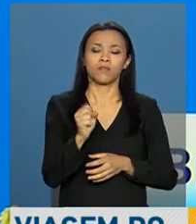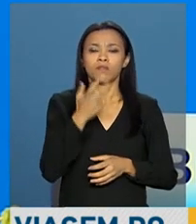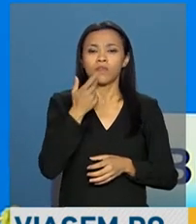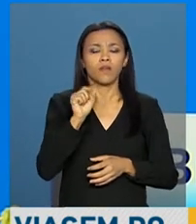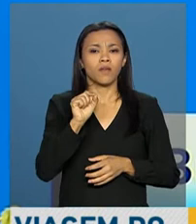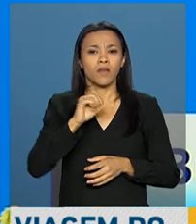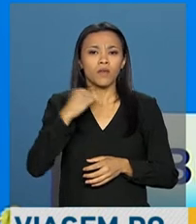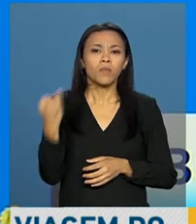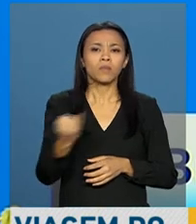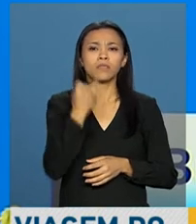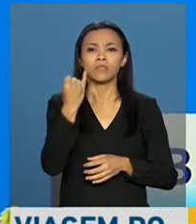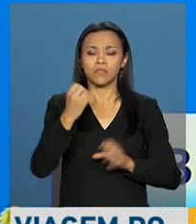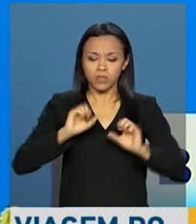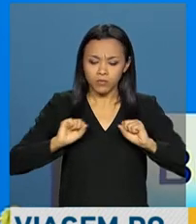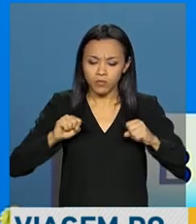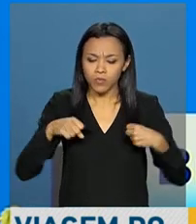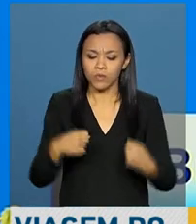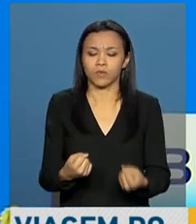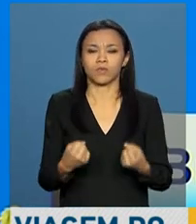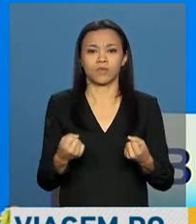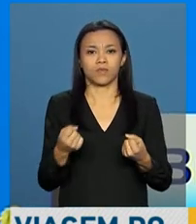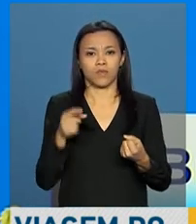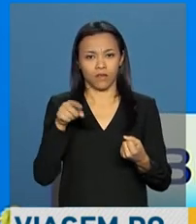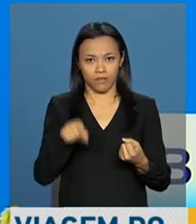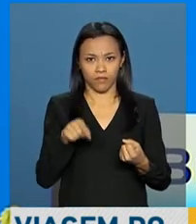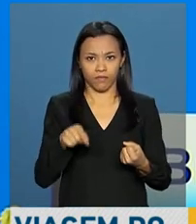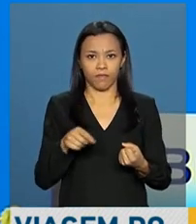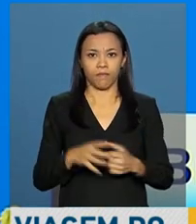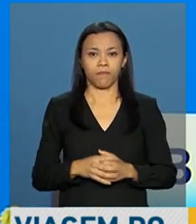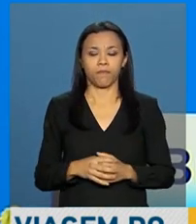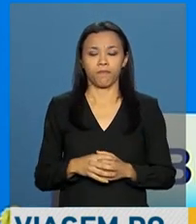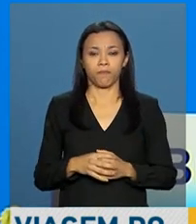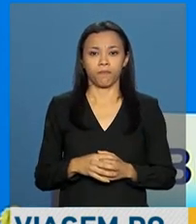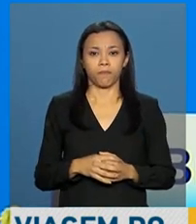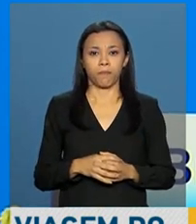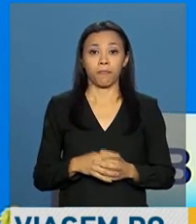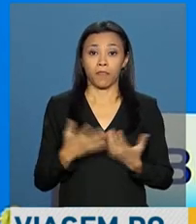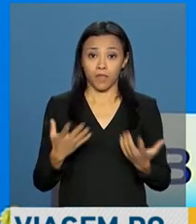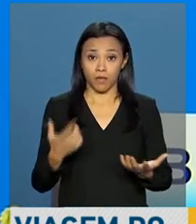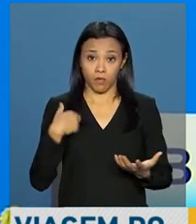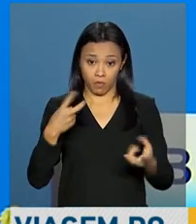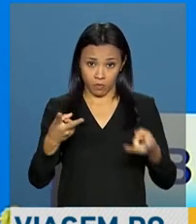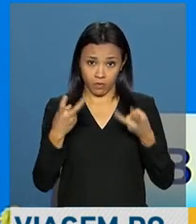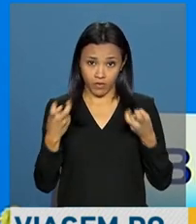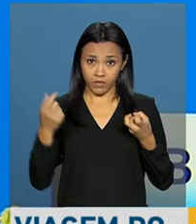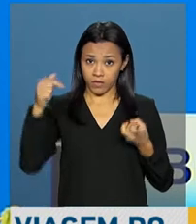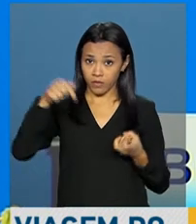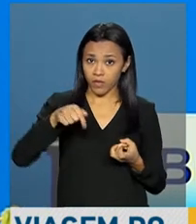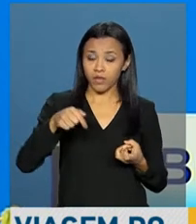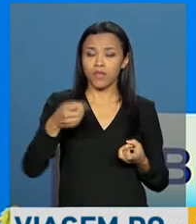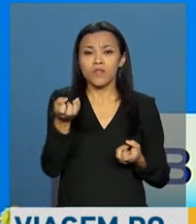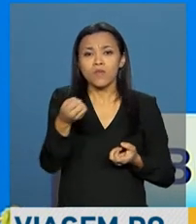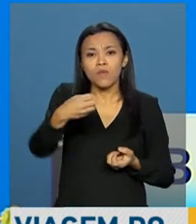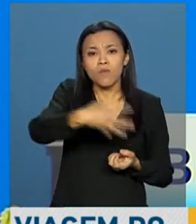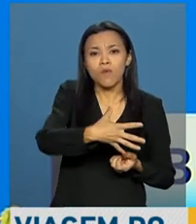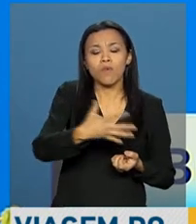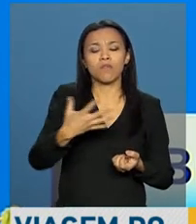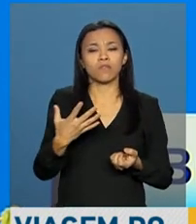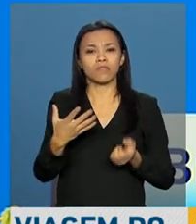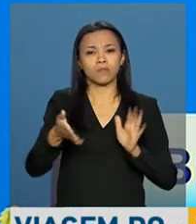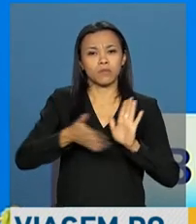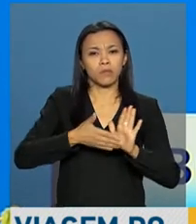impulsionar o componente não governamental do grupo, pois verifico aqui novas ações